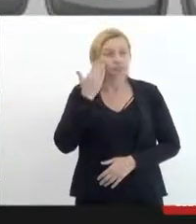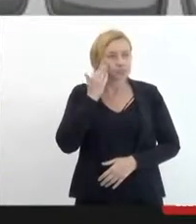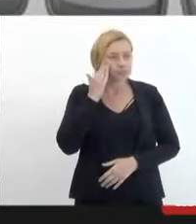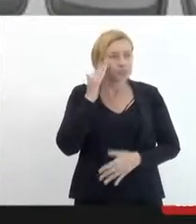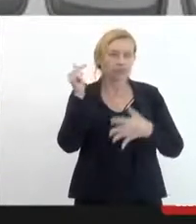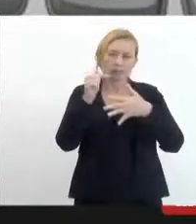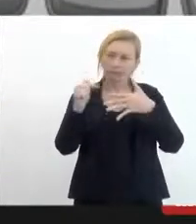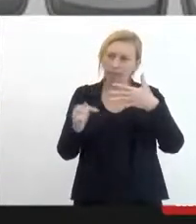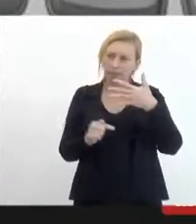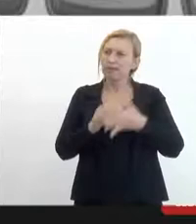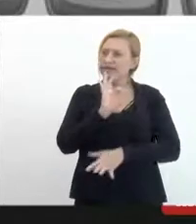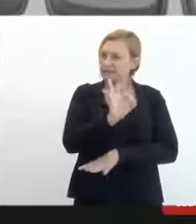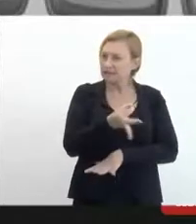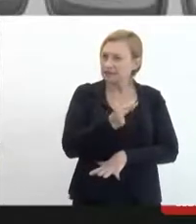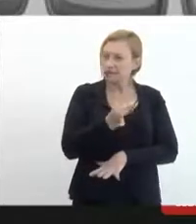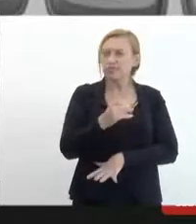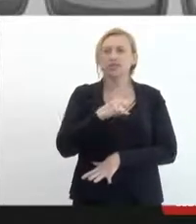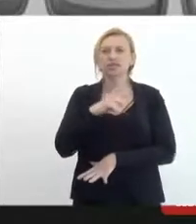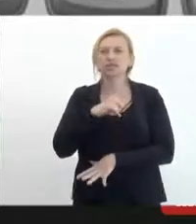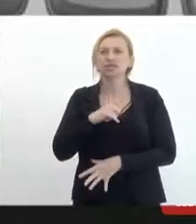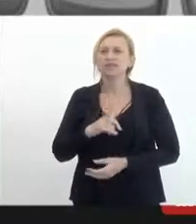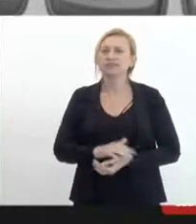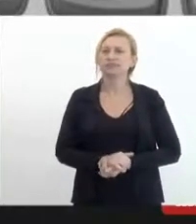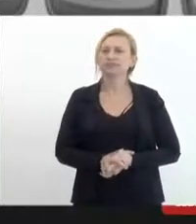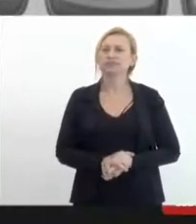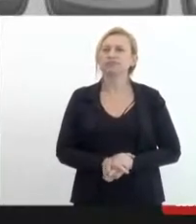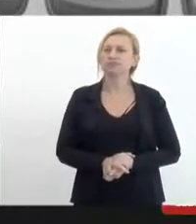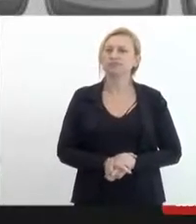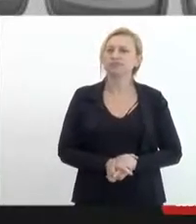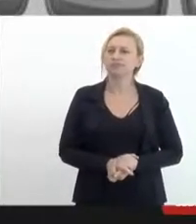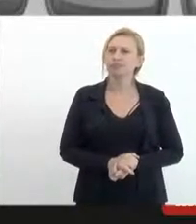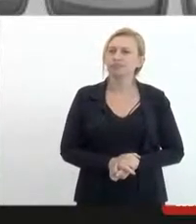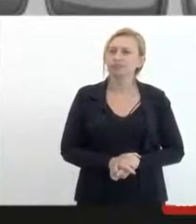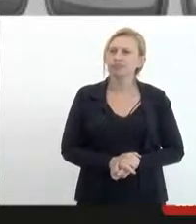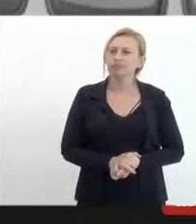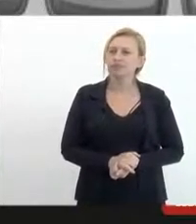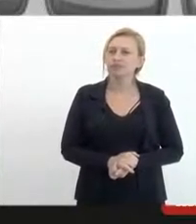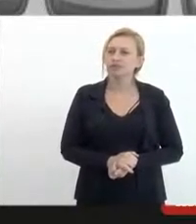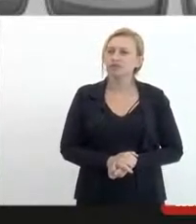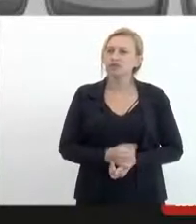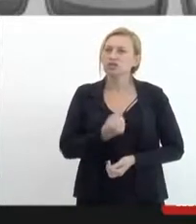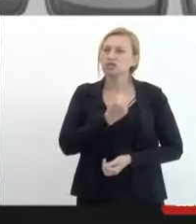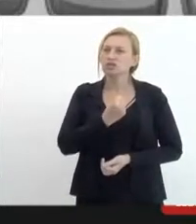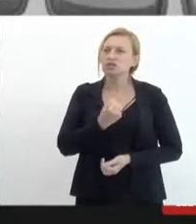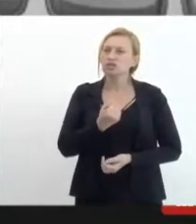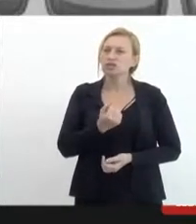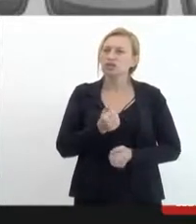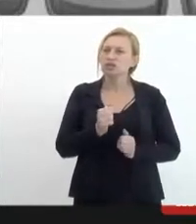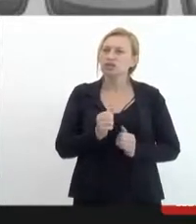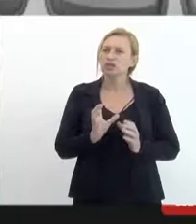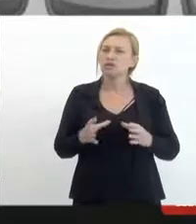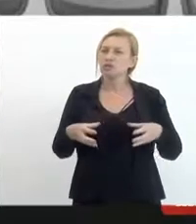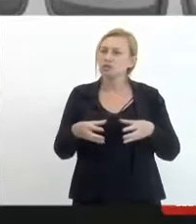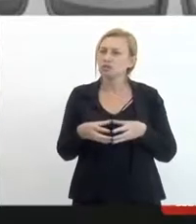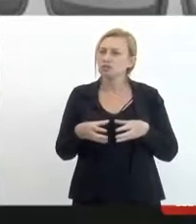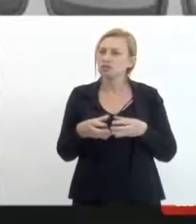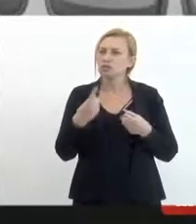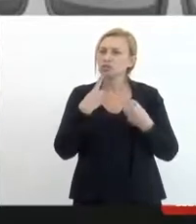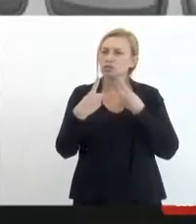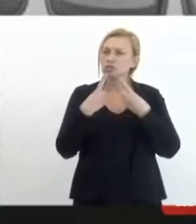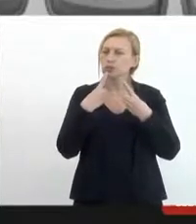pontos, evidentemente que existe um ânimo de a companhia sempre sentar e